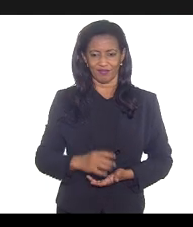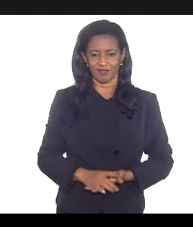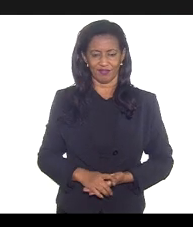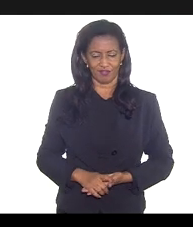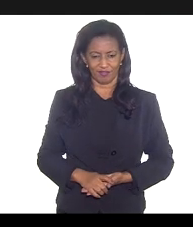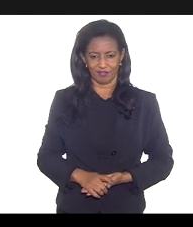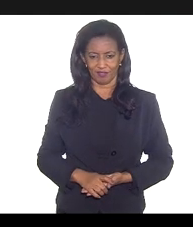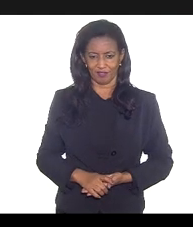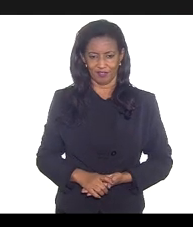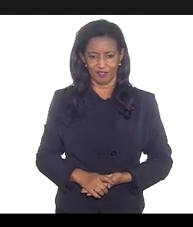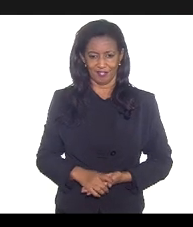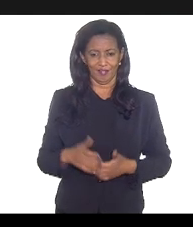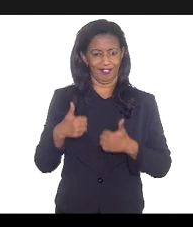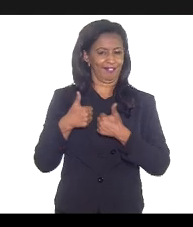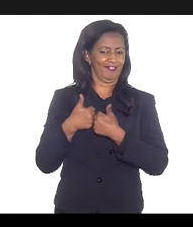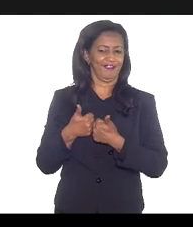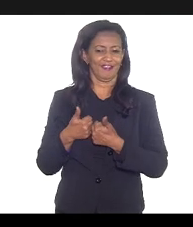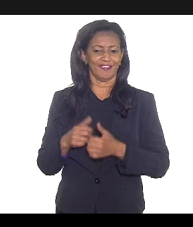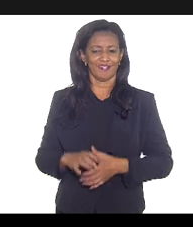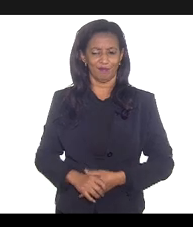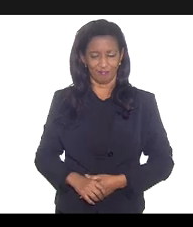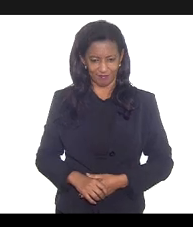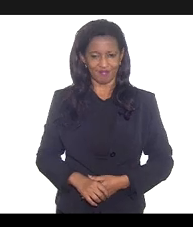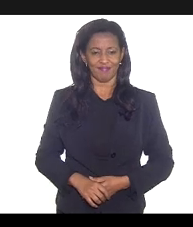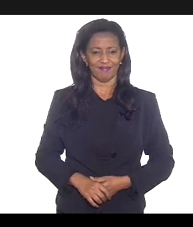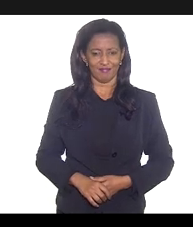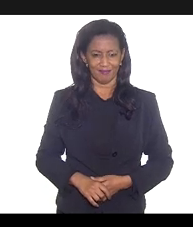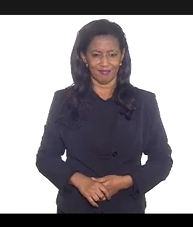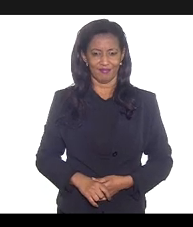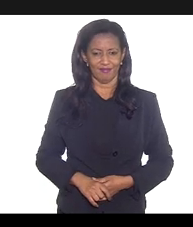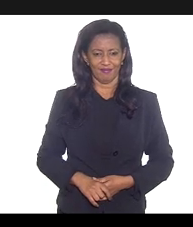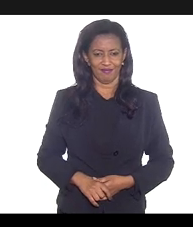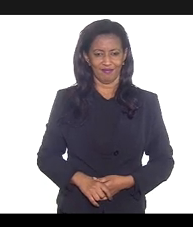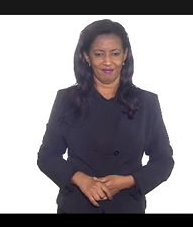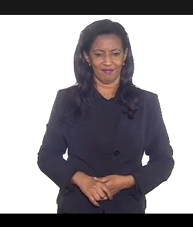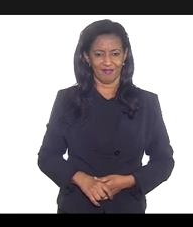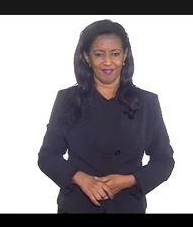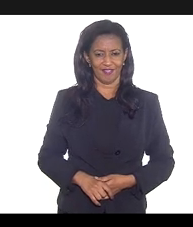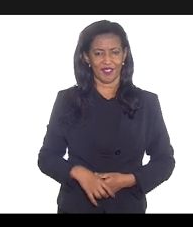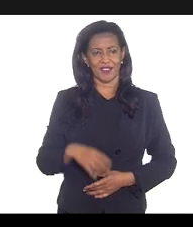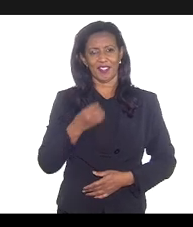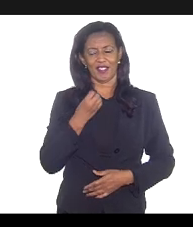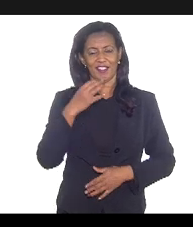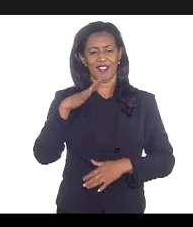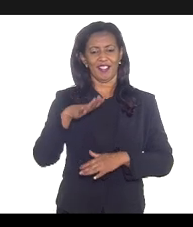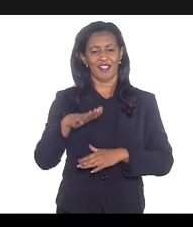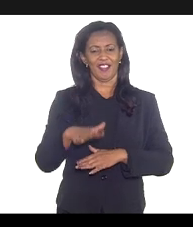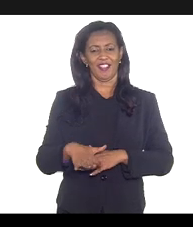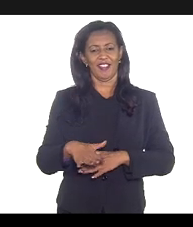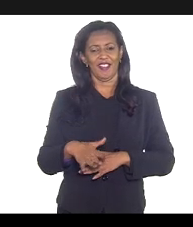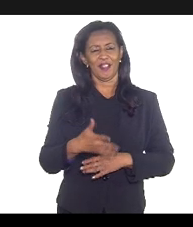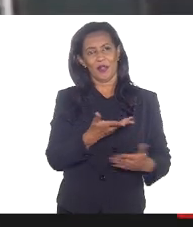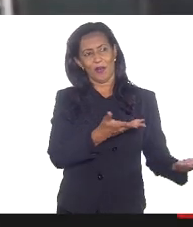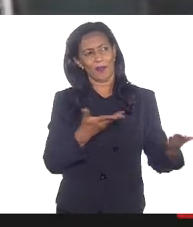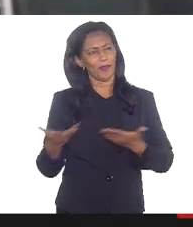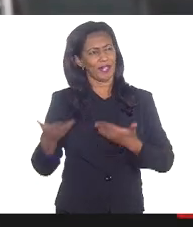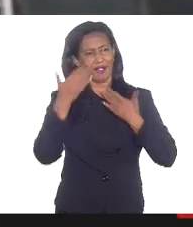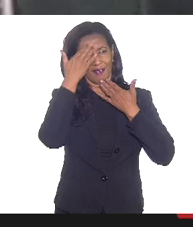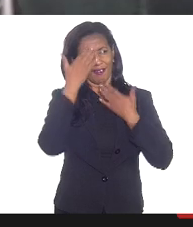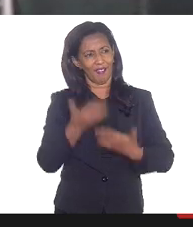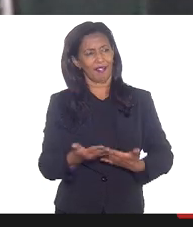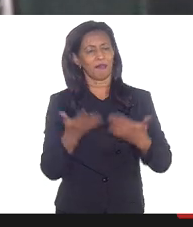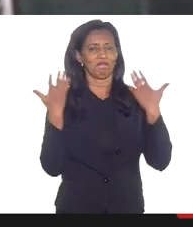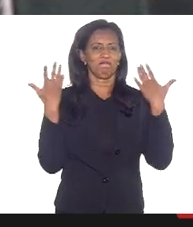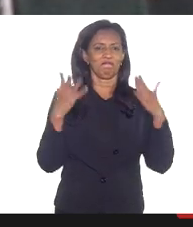Melhorou? Agora abriu, estamos te ouvindo. Agora foi. Obrigado, deputado Flávio, pelo convite, parabenizo